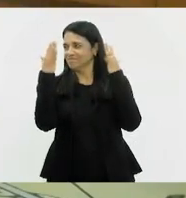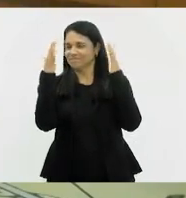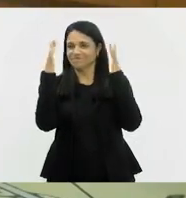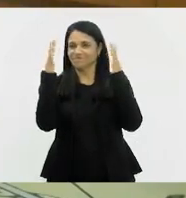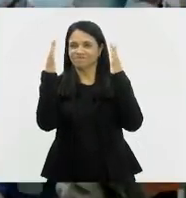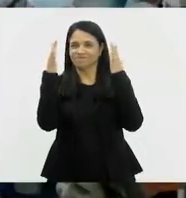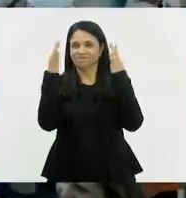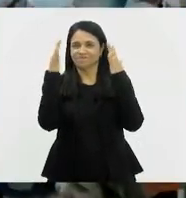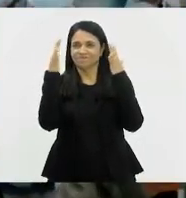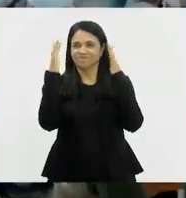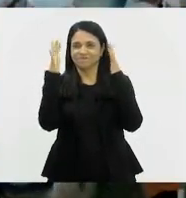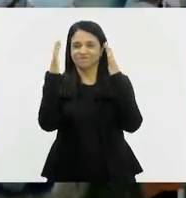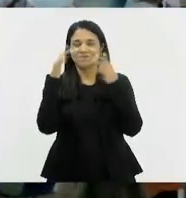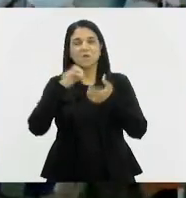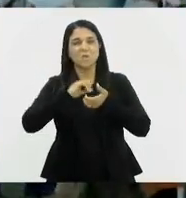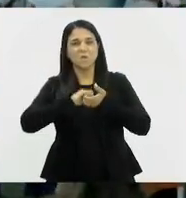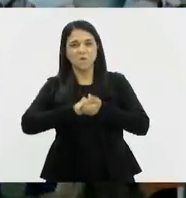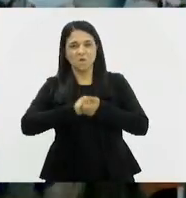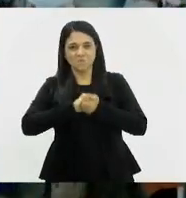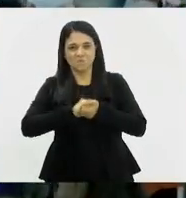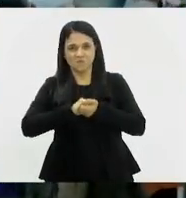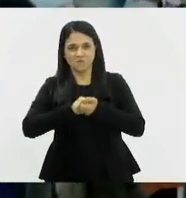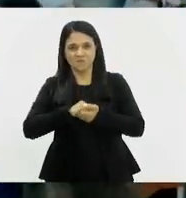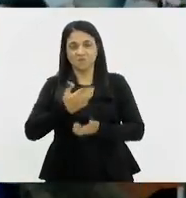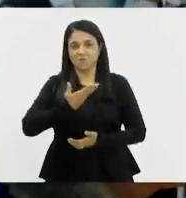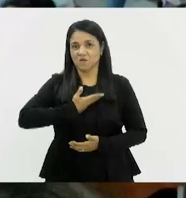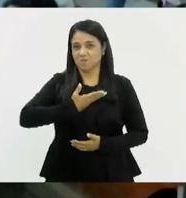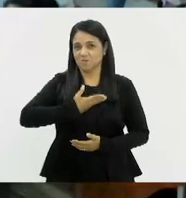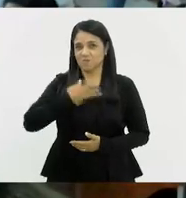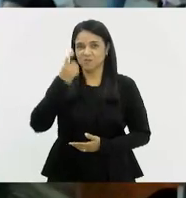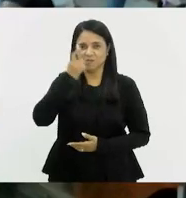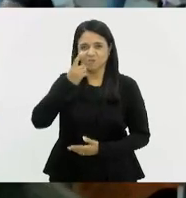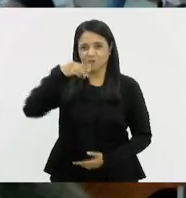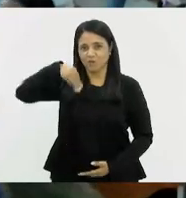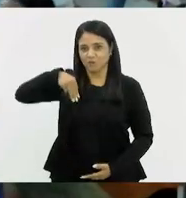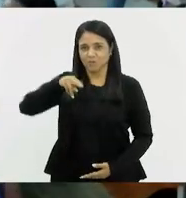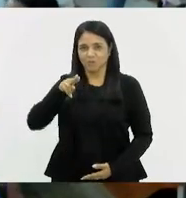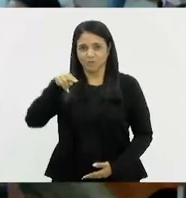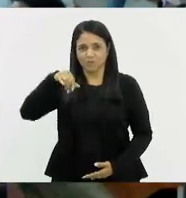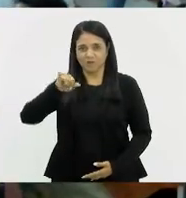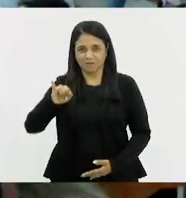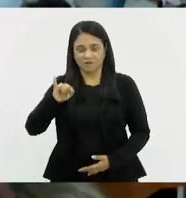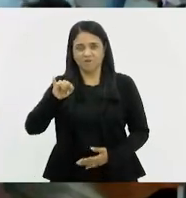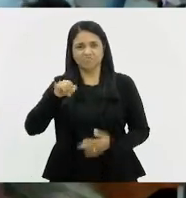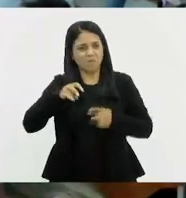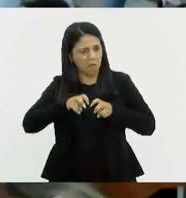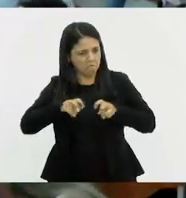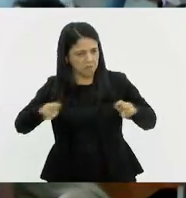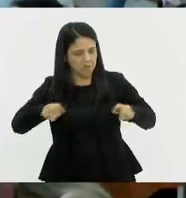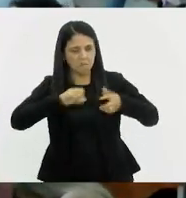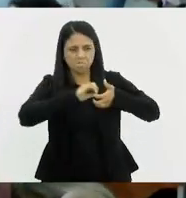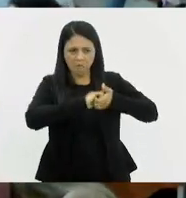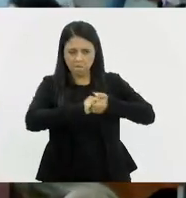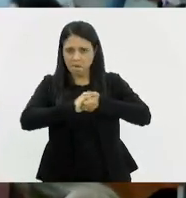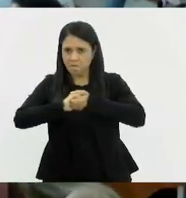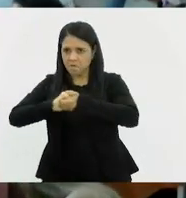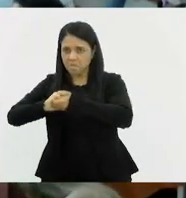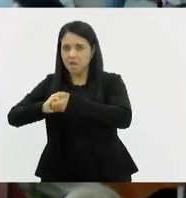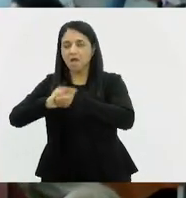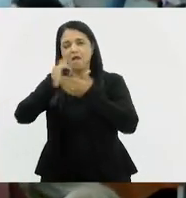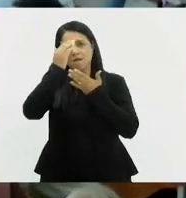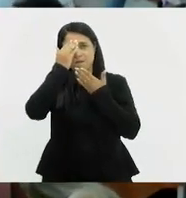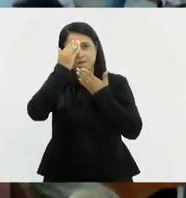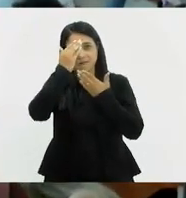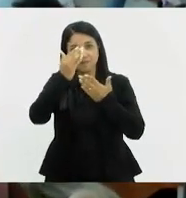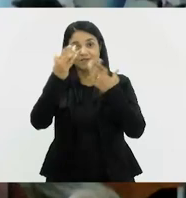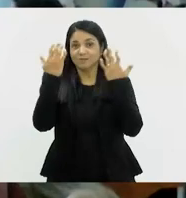Então, cumprimento o amigo deputado Munir, a toda a mesa, e, mais uma vez, agradeço todas as